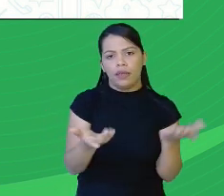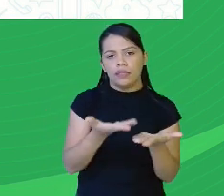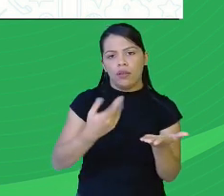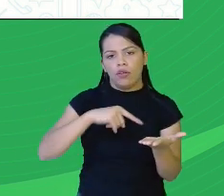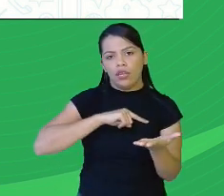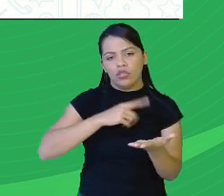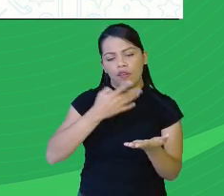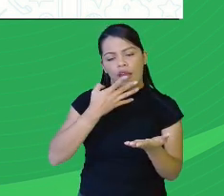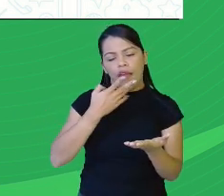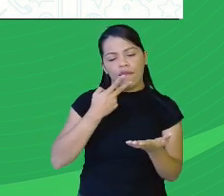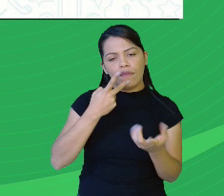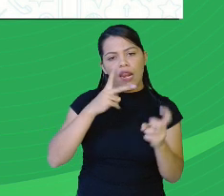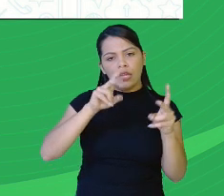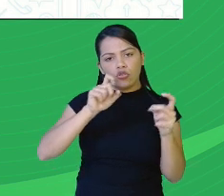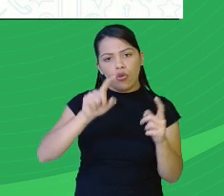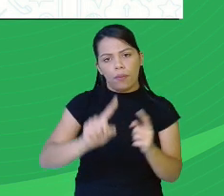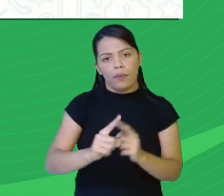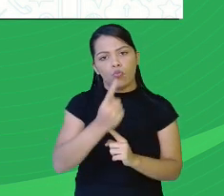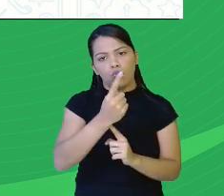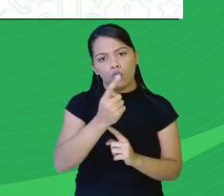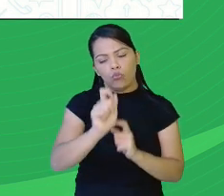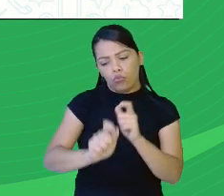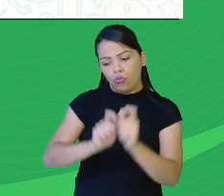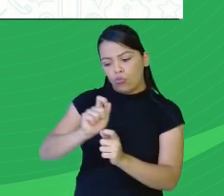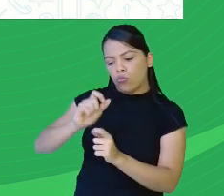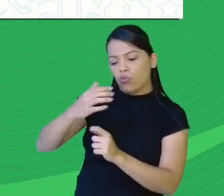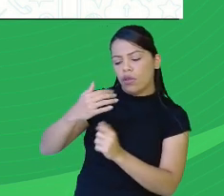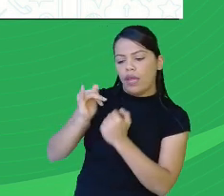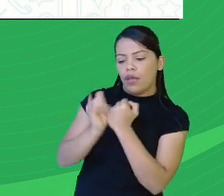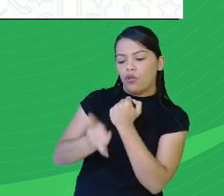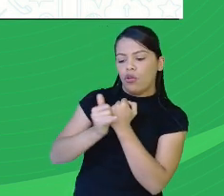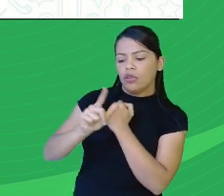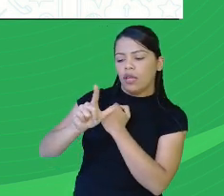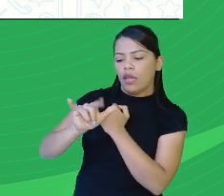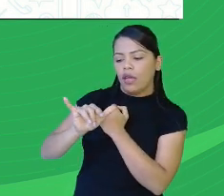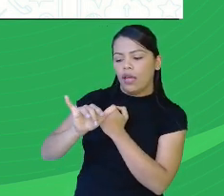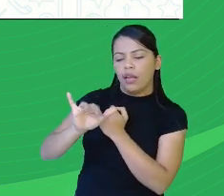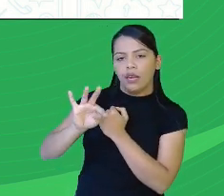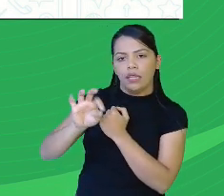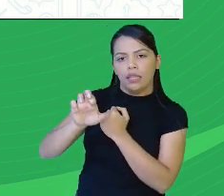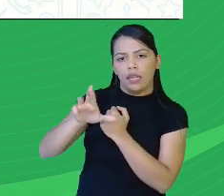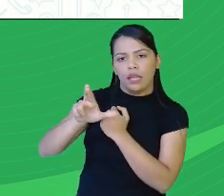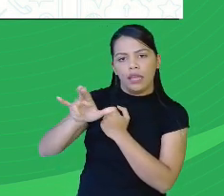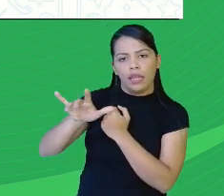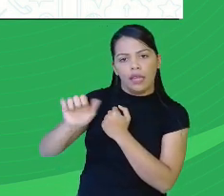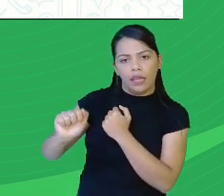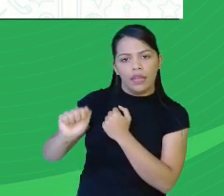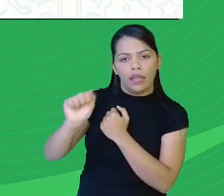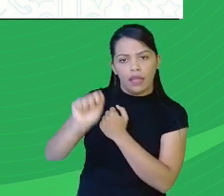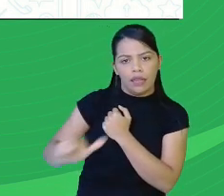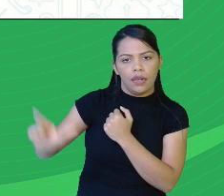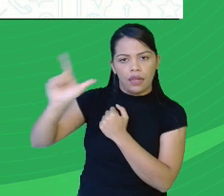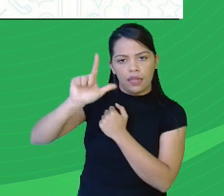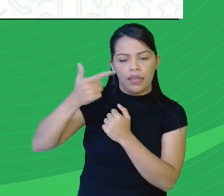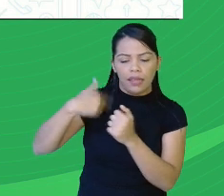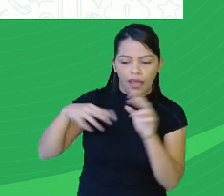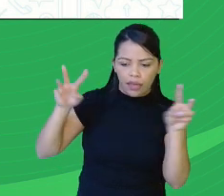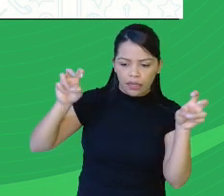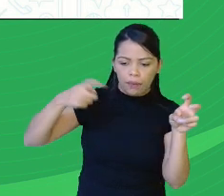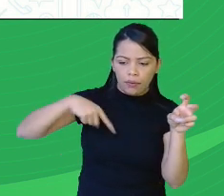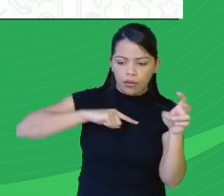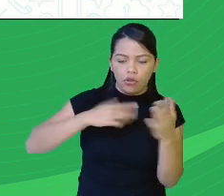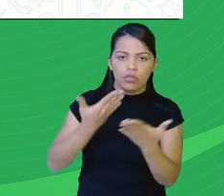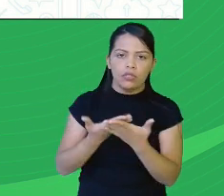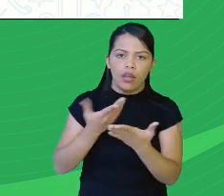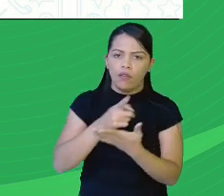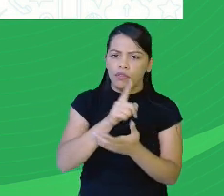pouco sobre realmente o que é a crônica literária, tá certo? Que é o tema da aula de hoje. Então, vamos lá. Você